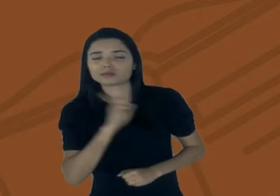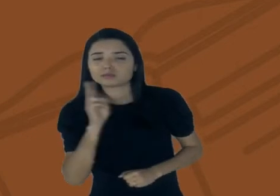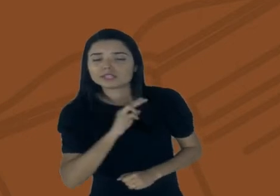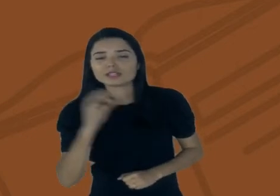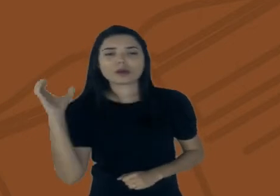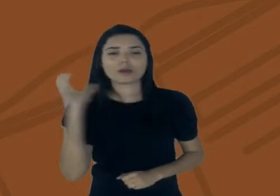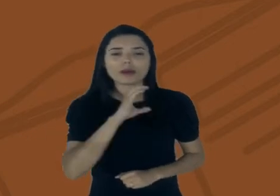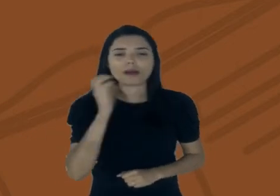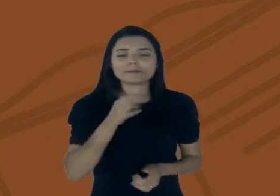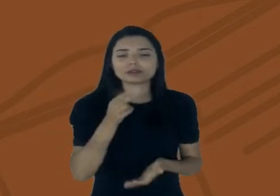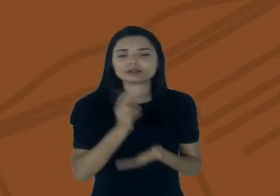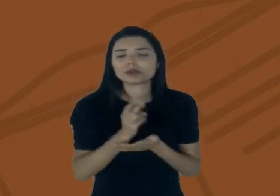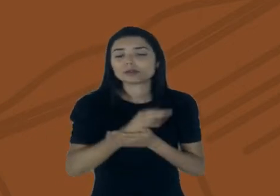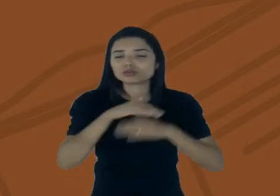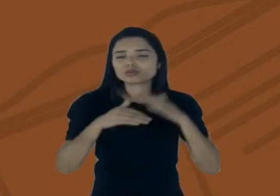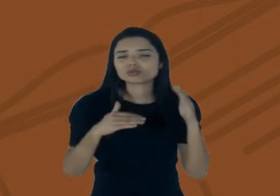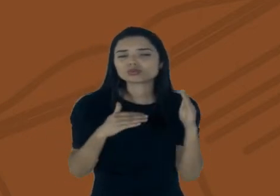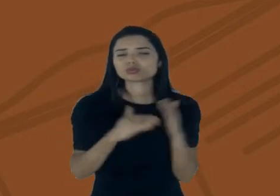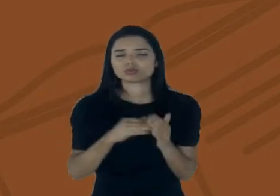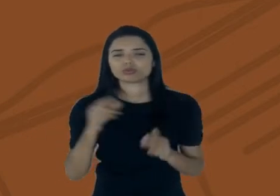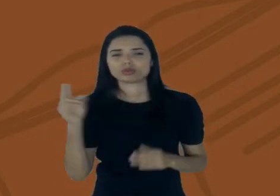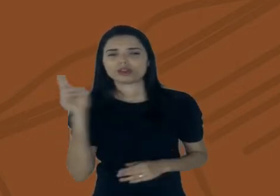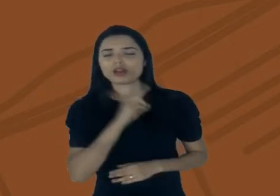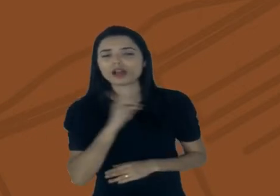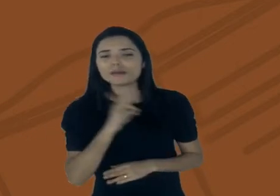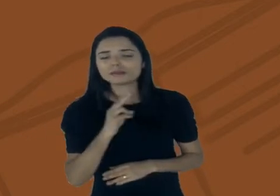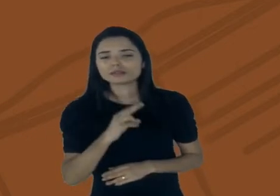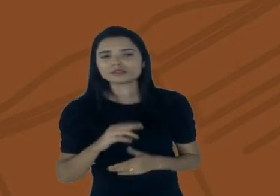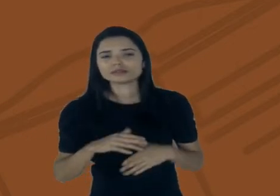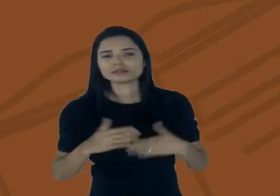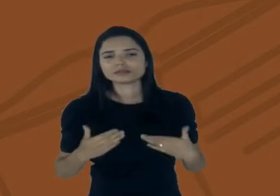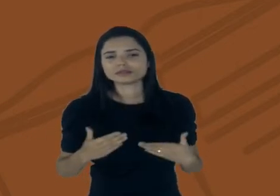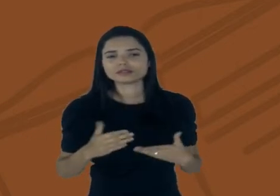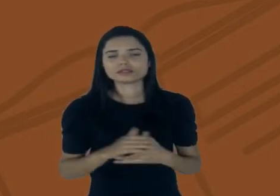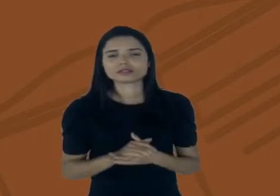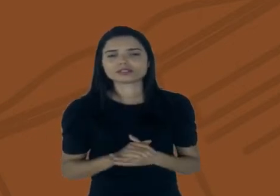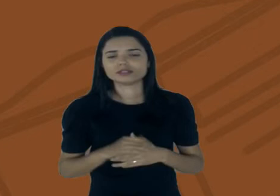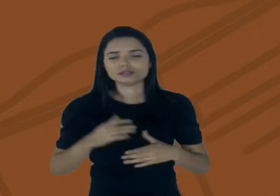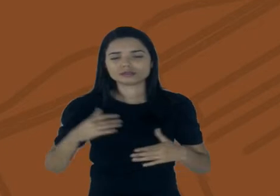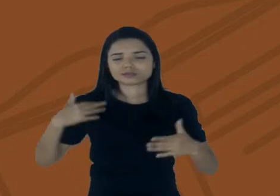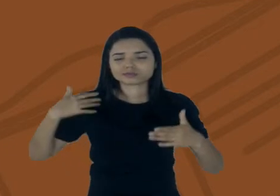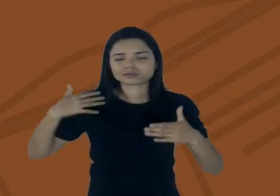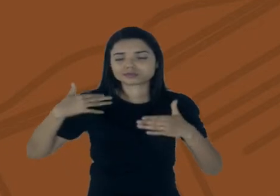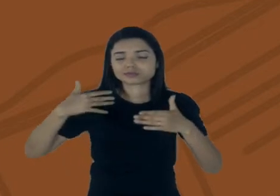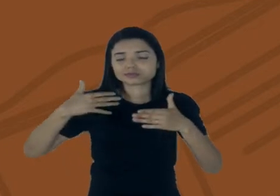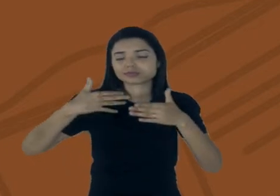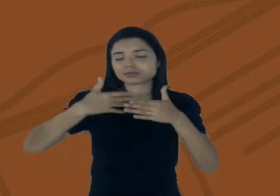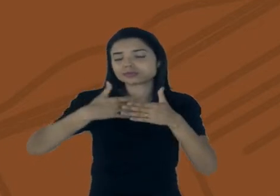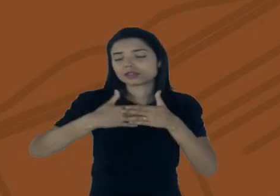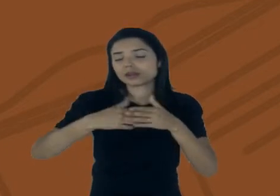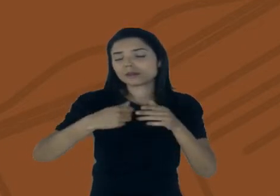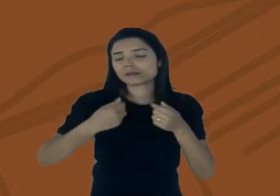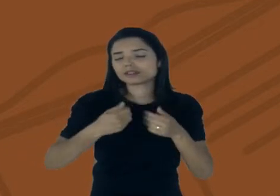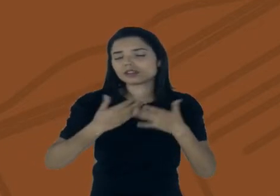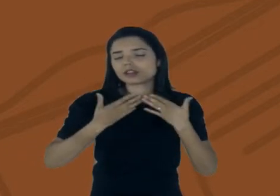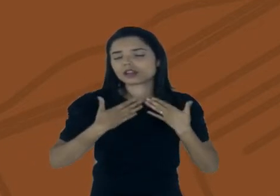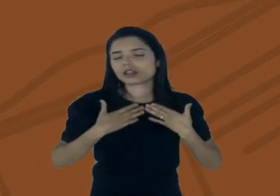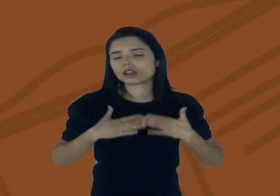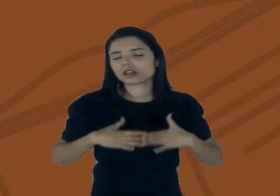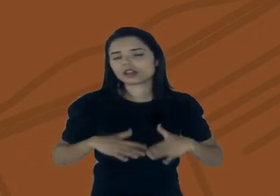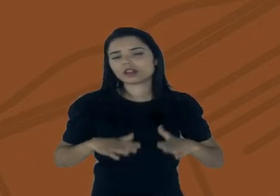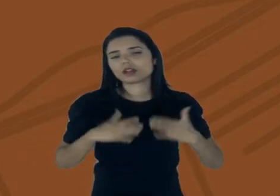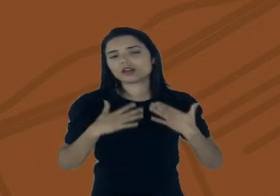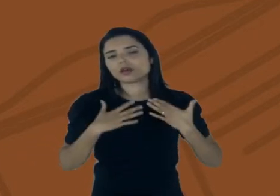nós, vai fazendo com que a gente também siga nesse aceleramento e aí a gente vai passando por momentos de estresse, momentos